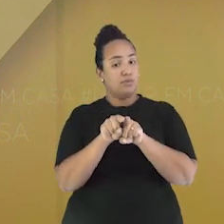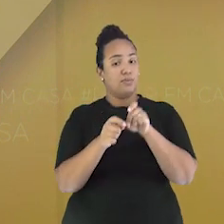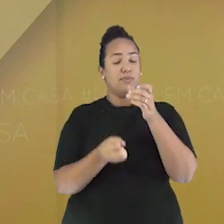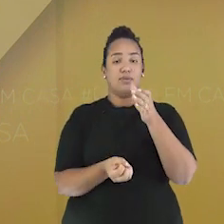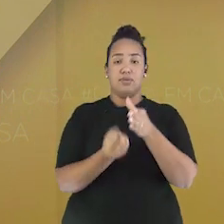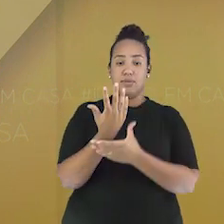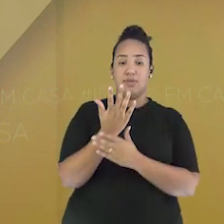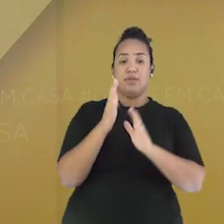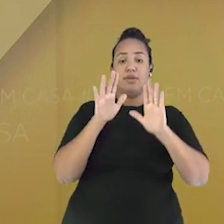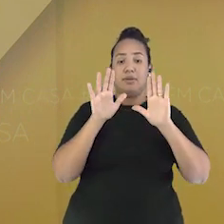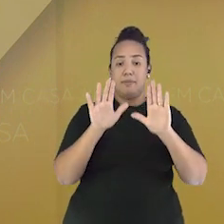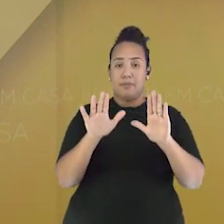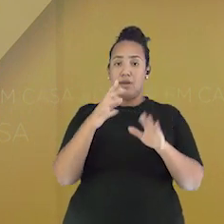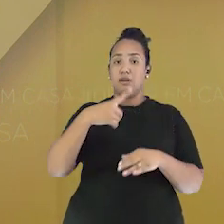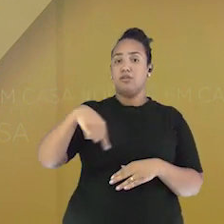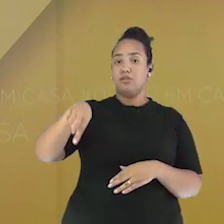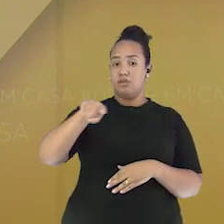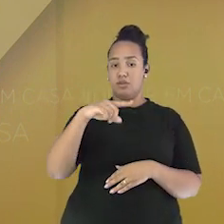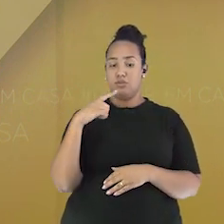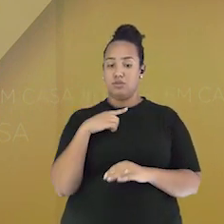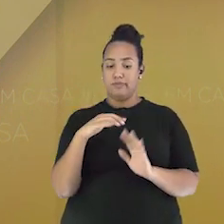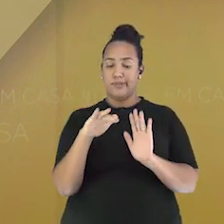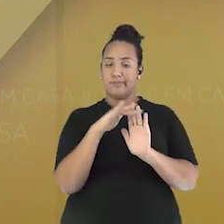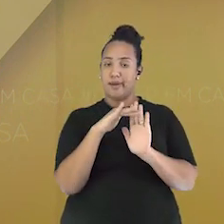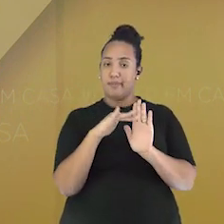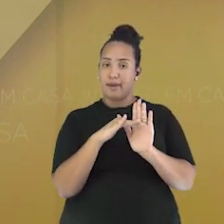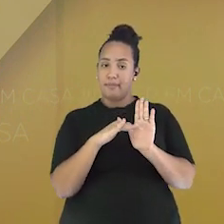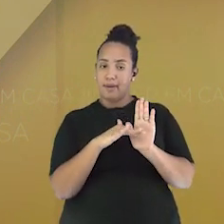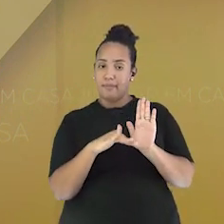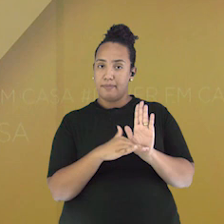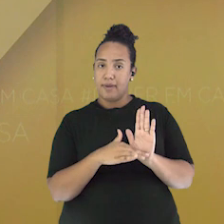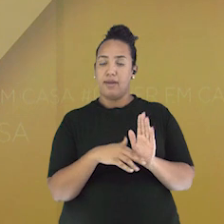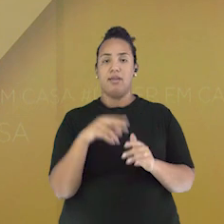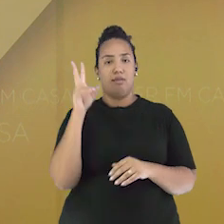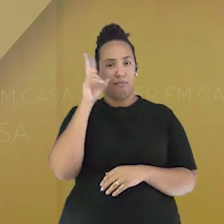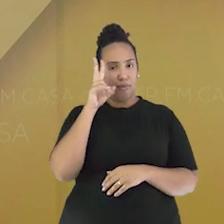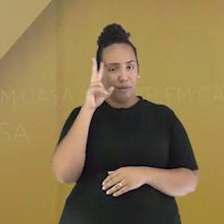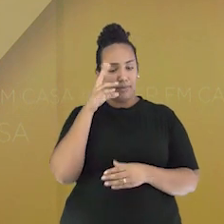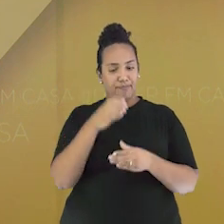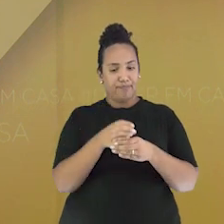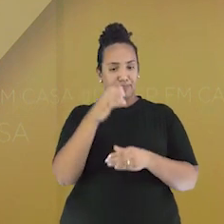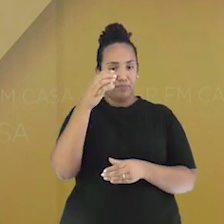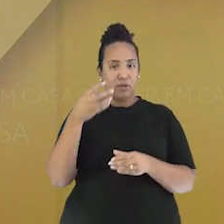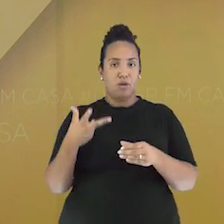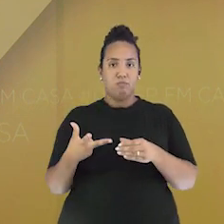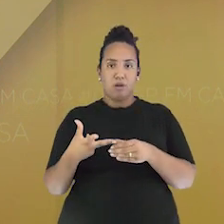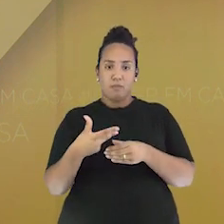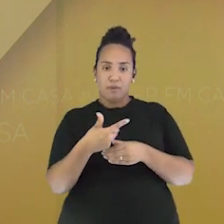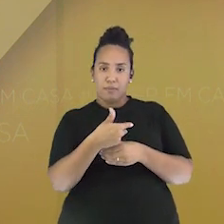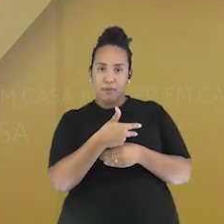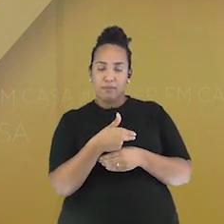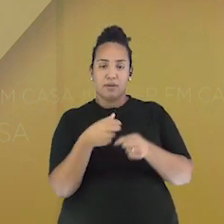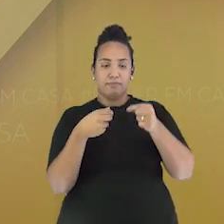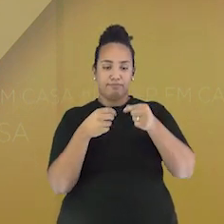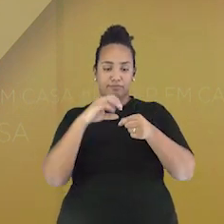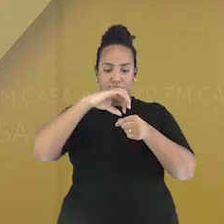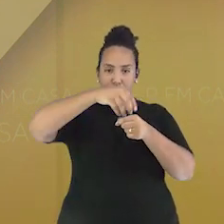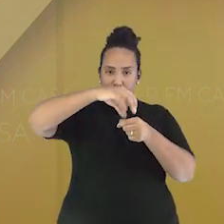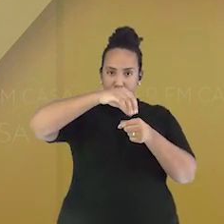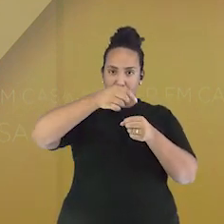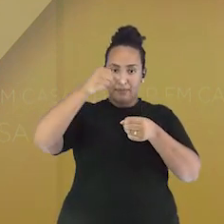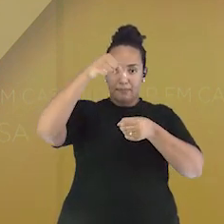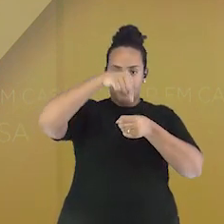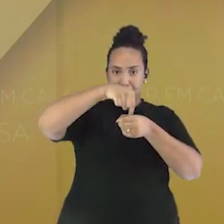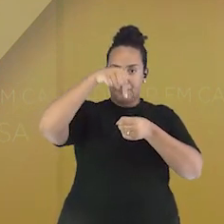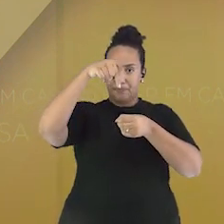temos etapas que perfuramos a tampinha da garrafa, cortamos a garrafa e sempre com a tesoura sem ponta e